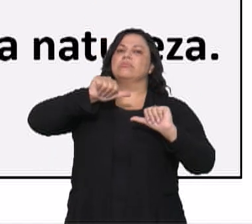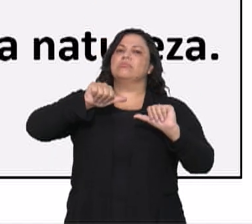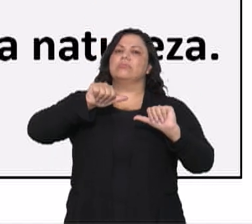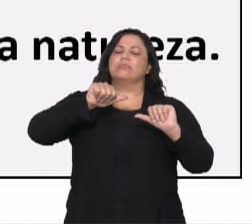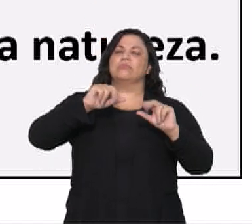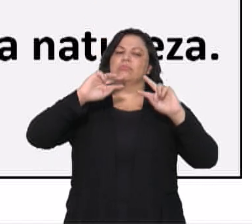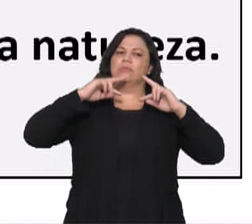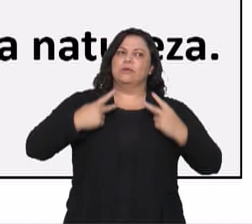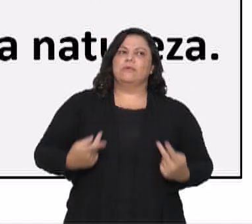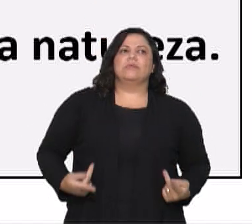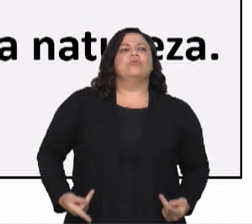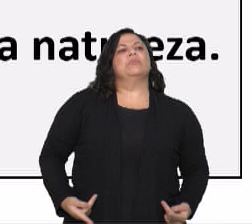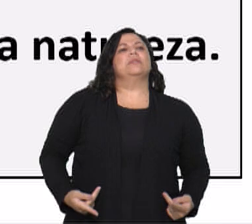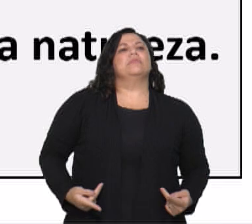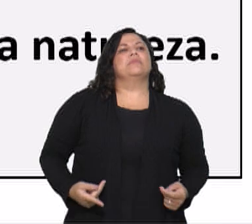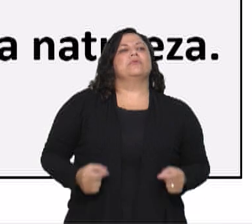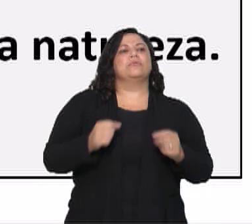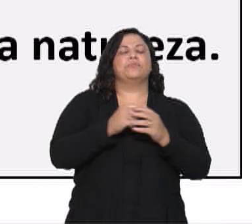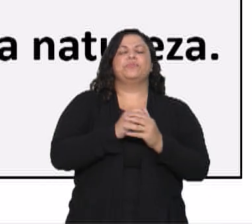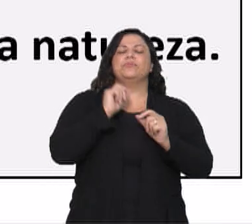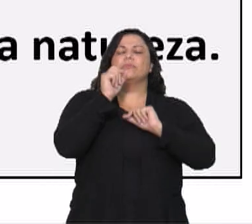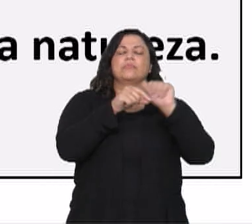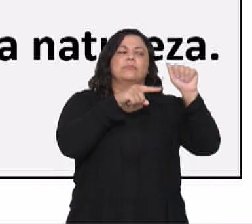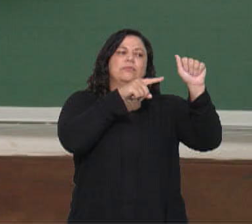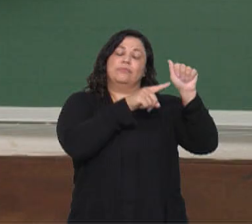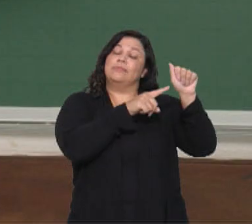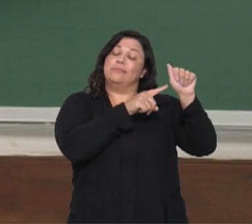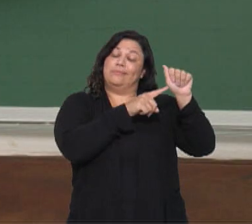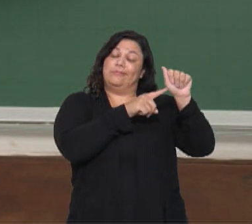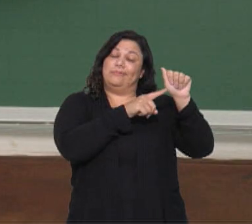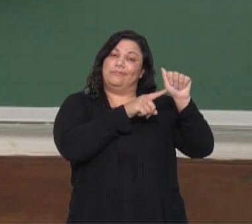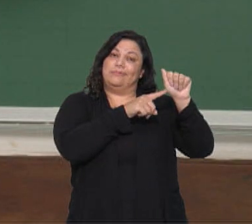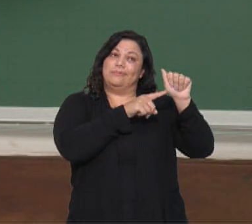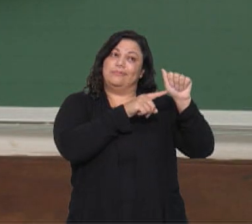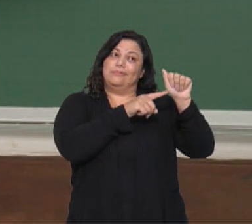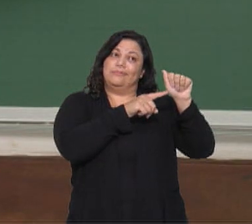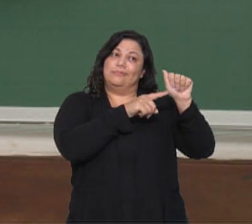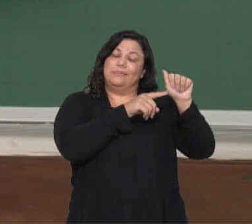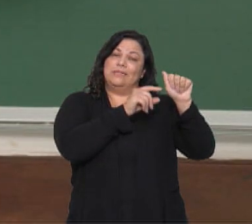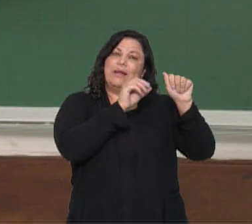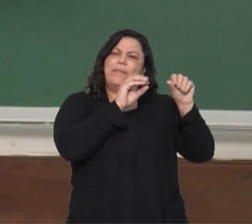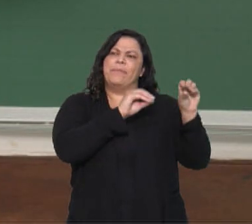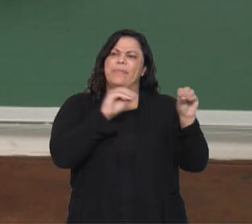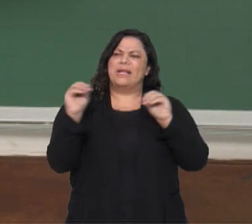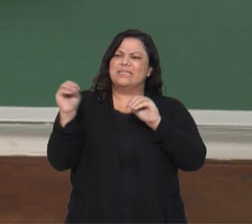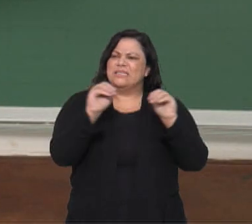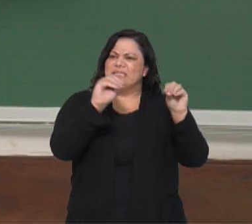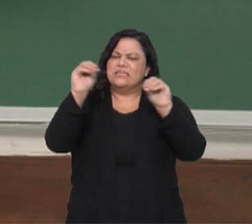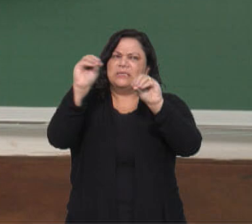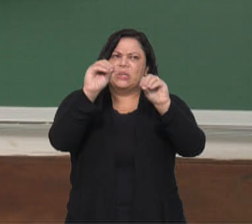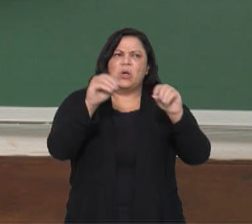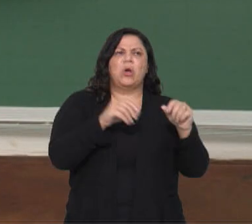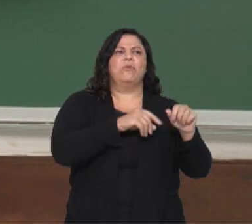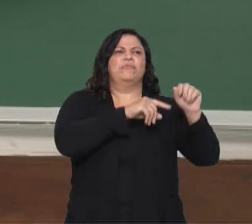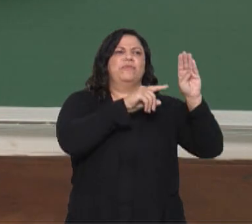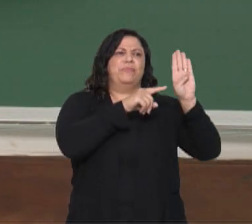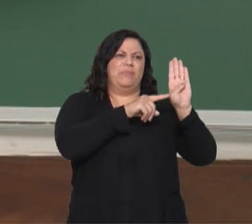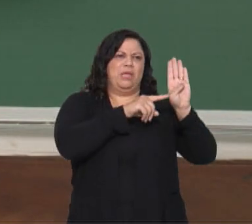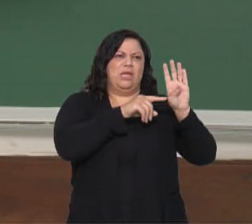humanos? Com o neolítico, o homem passa a ser nômade? Passa com dificuldades com a agricultura e